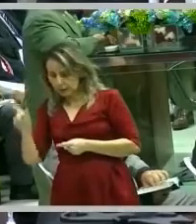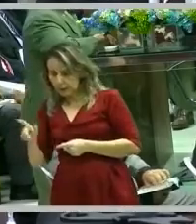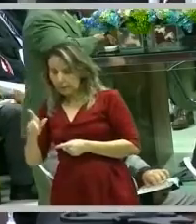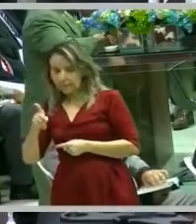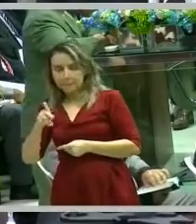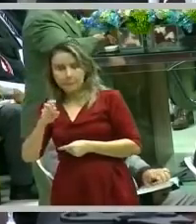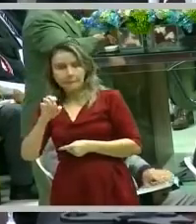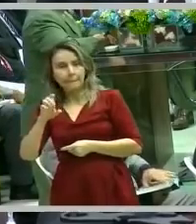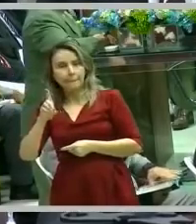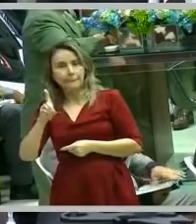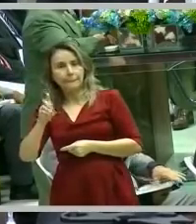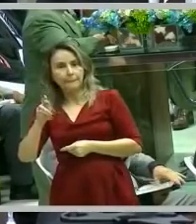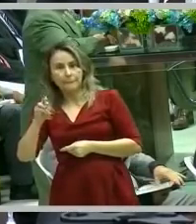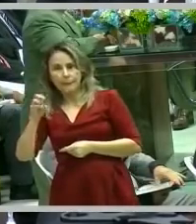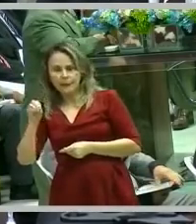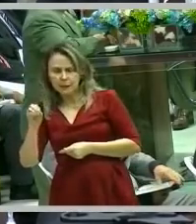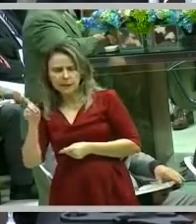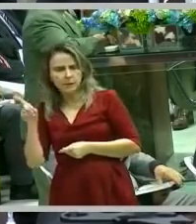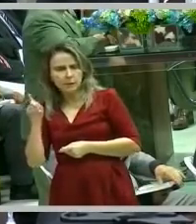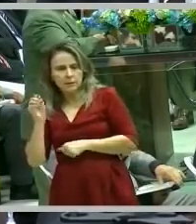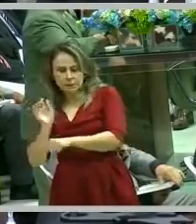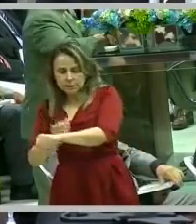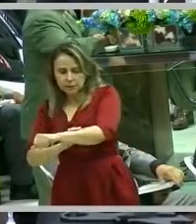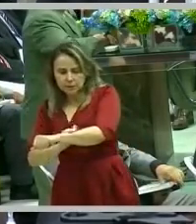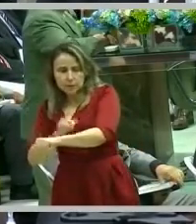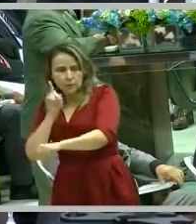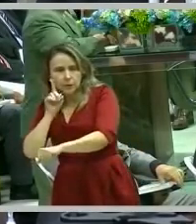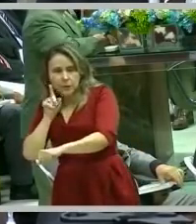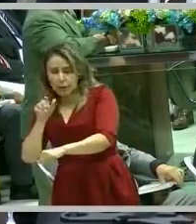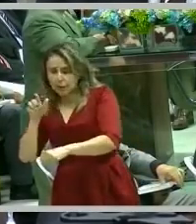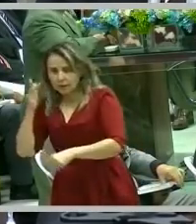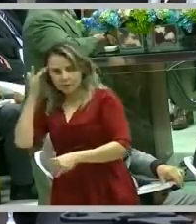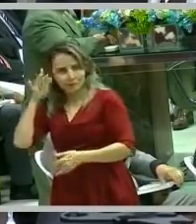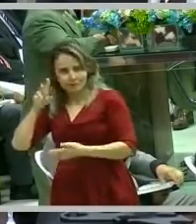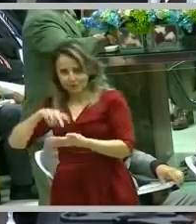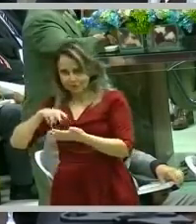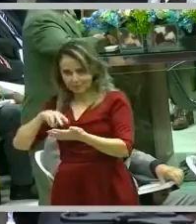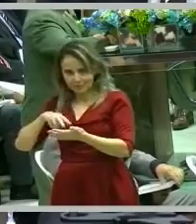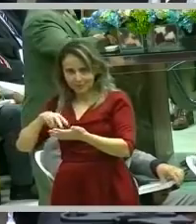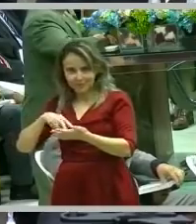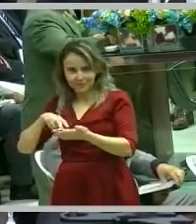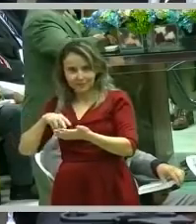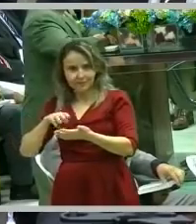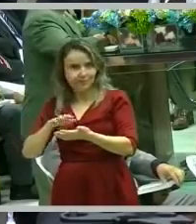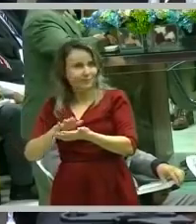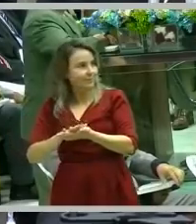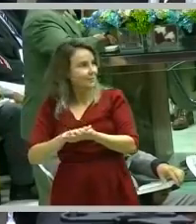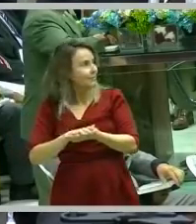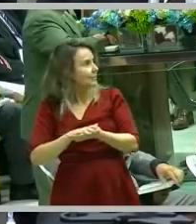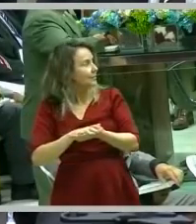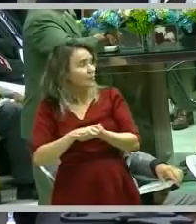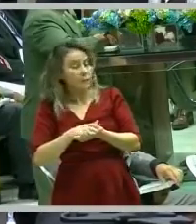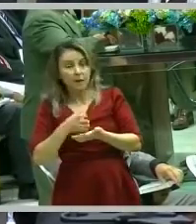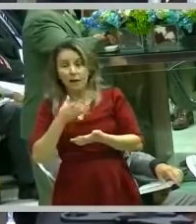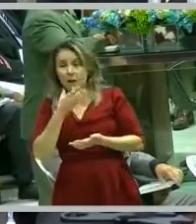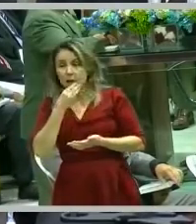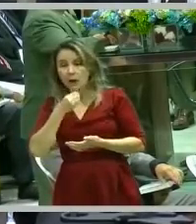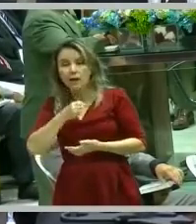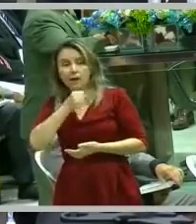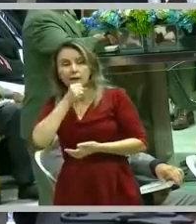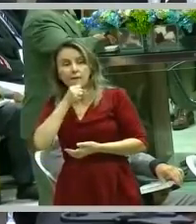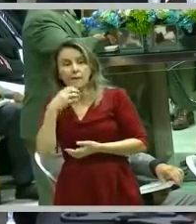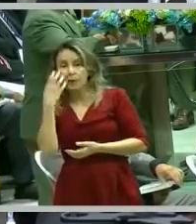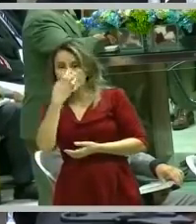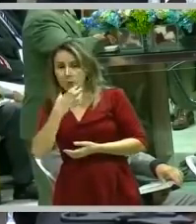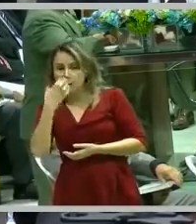um presbítero bem escurinho, não sabia ler, mas... É o avô da cantora Dalvani, não sei se Dalvani está aqui. O avô